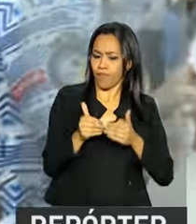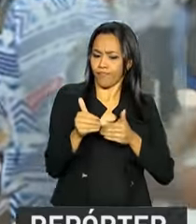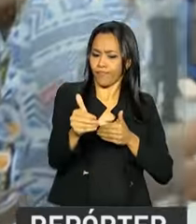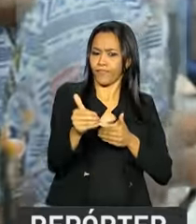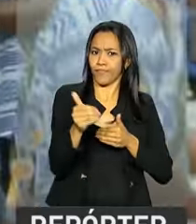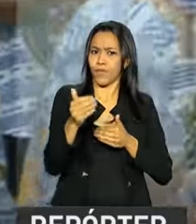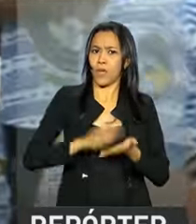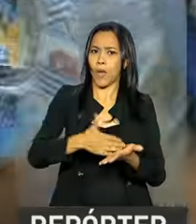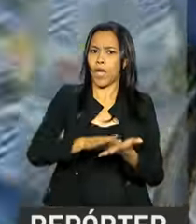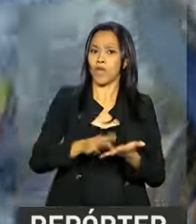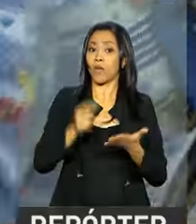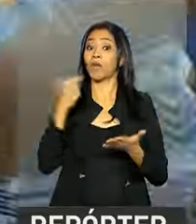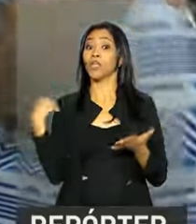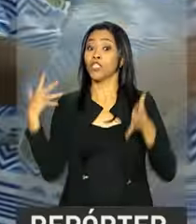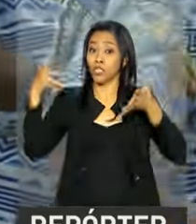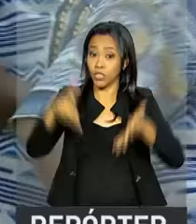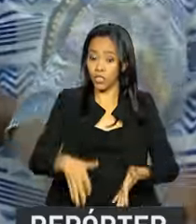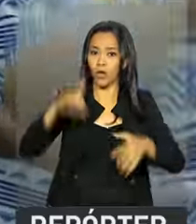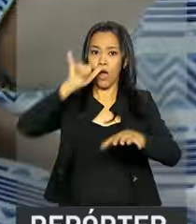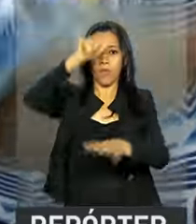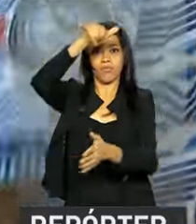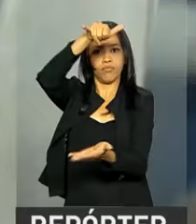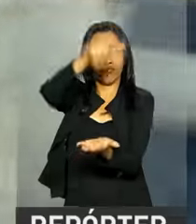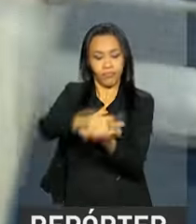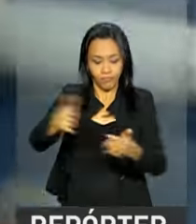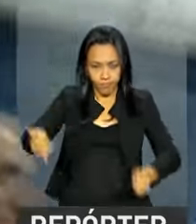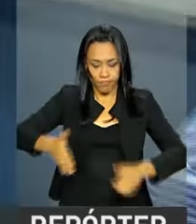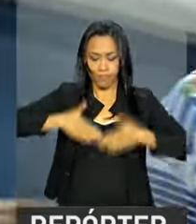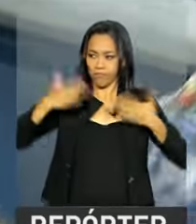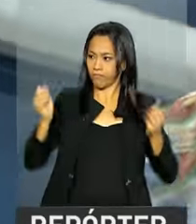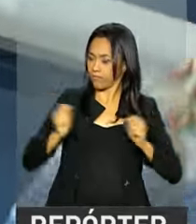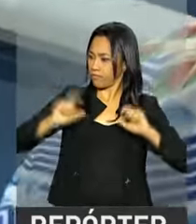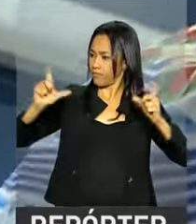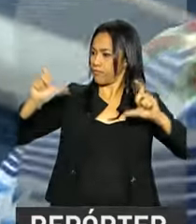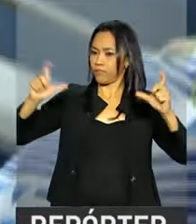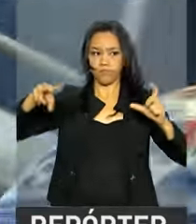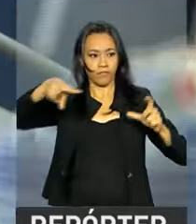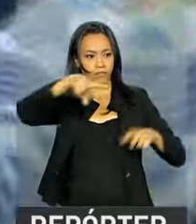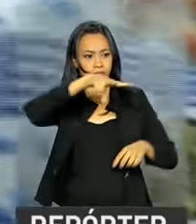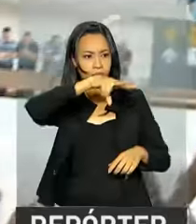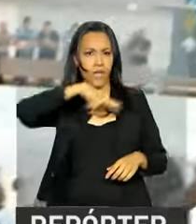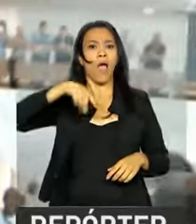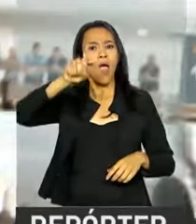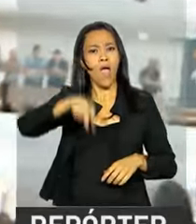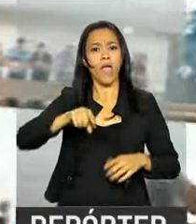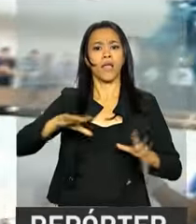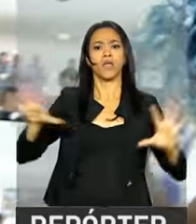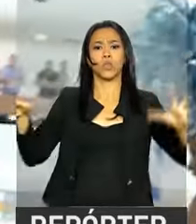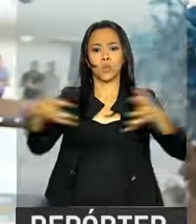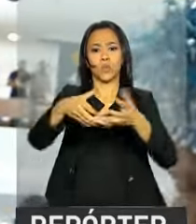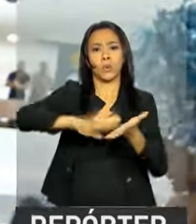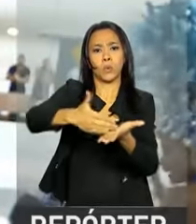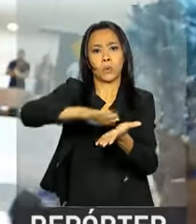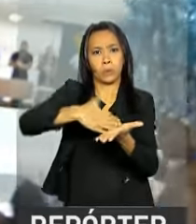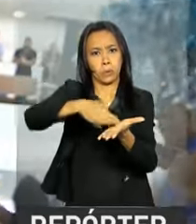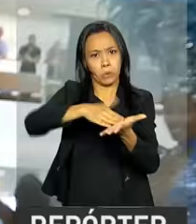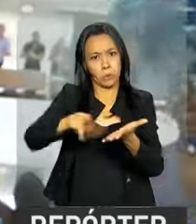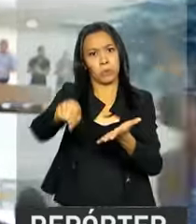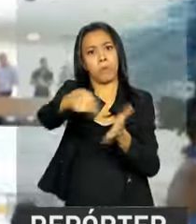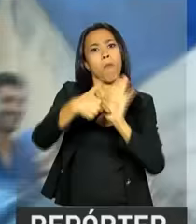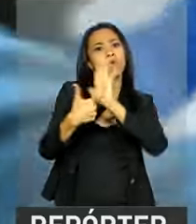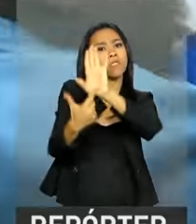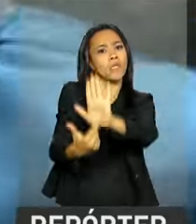desembarcou no Santos do Mon teve uma surpresinha. Era uma das escolas de samba carioca mais tradicionais, que se